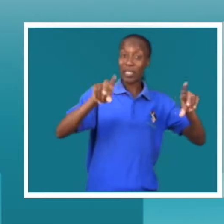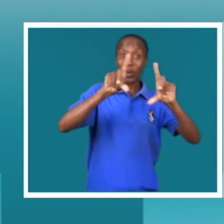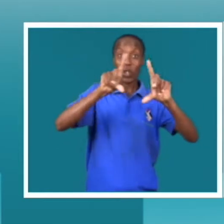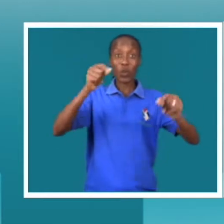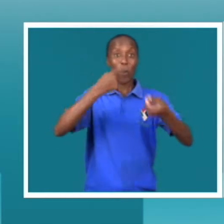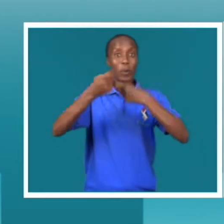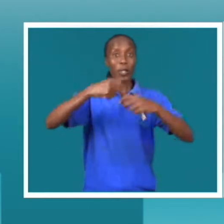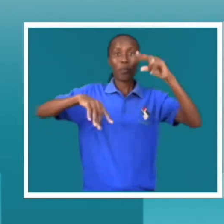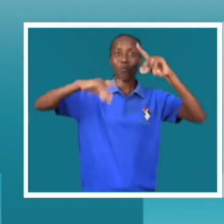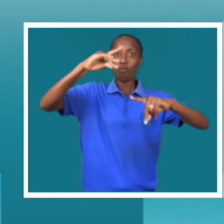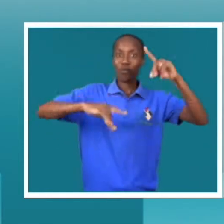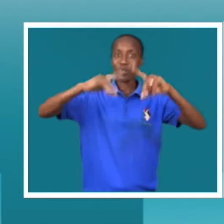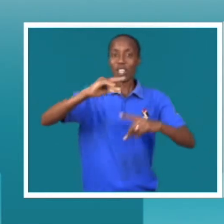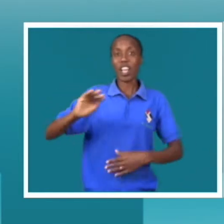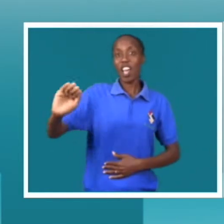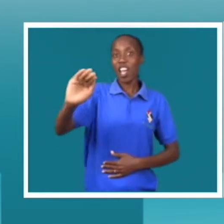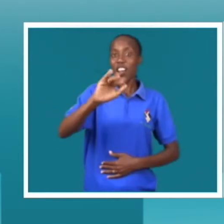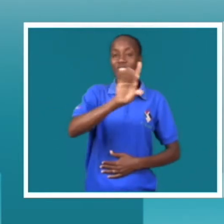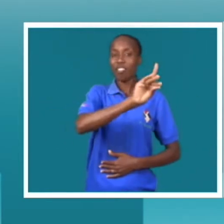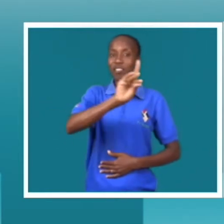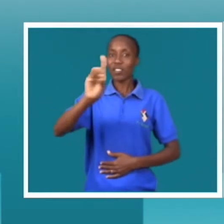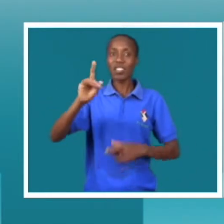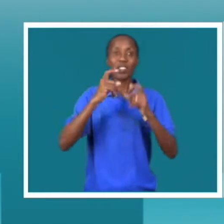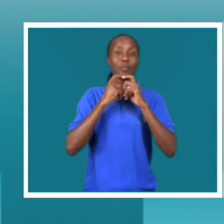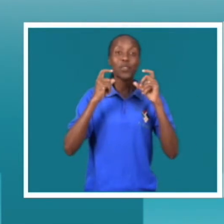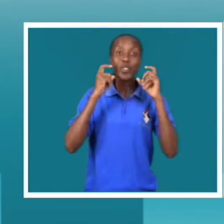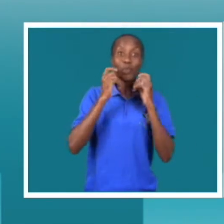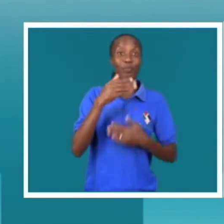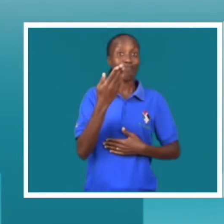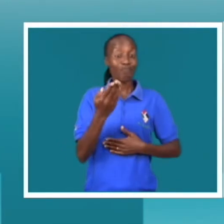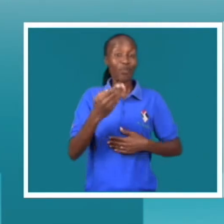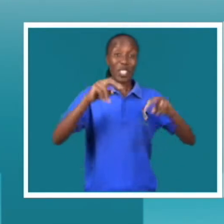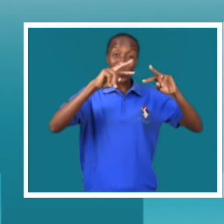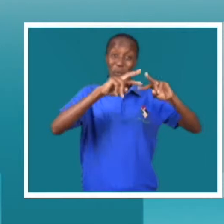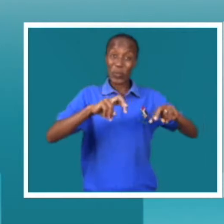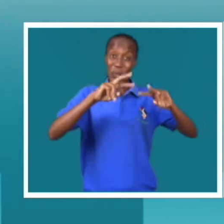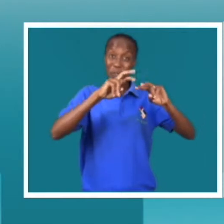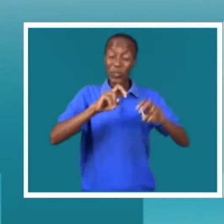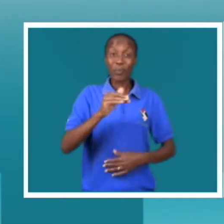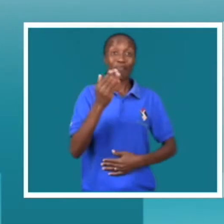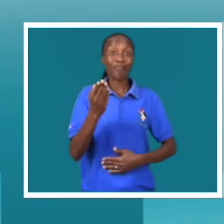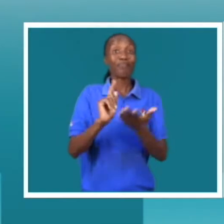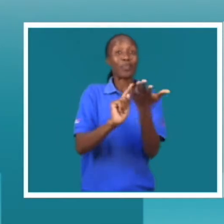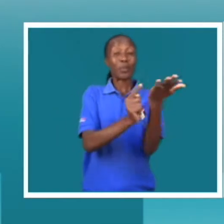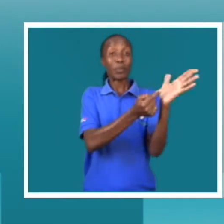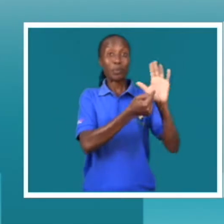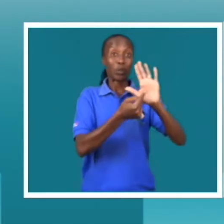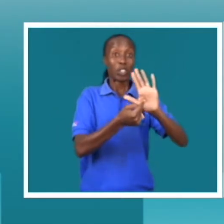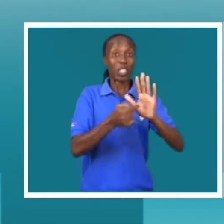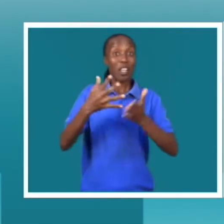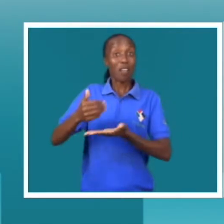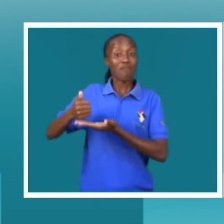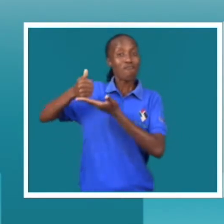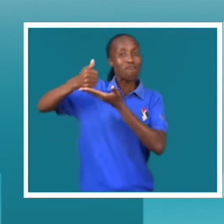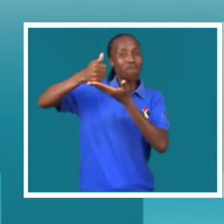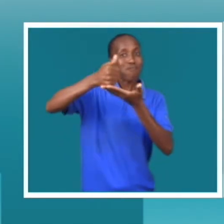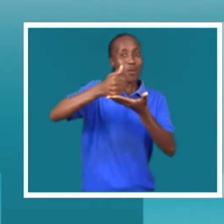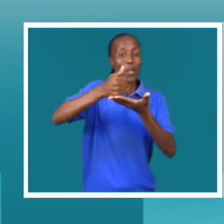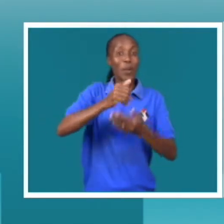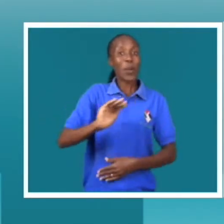sobre economia política na área da deficiência em Moçambique. O estudo visa, sobretudo, evidenciar